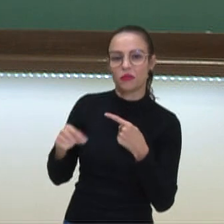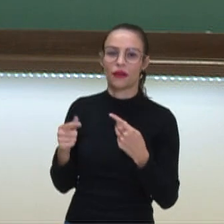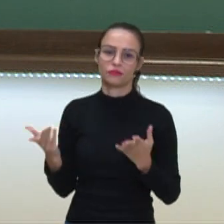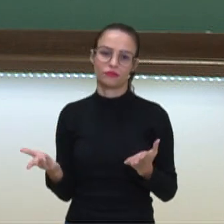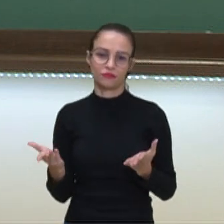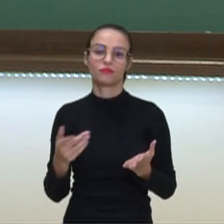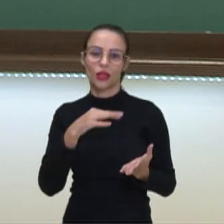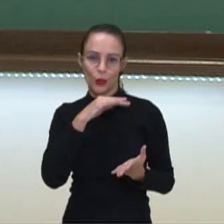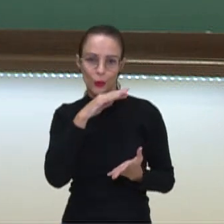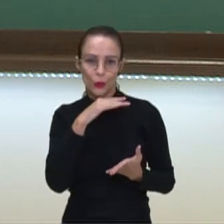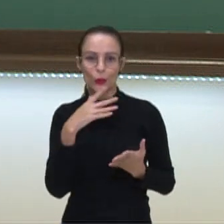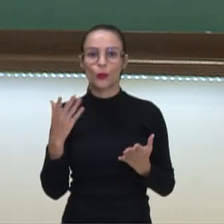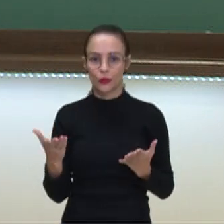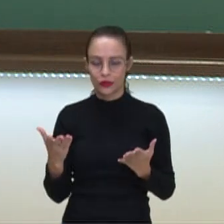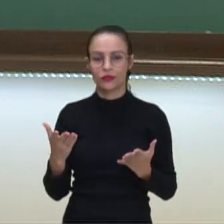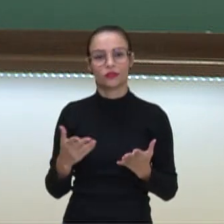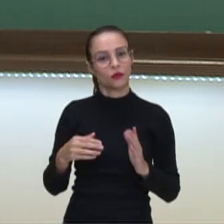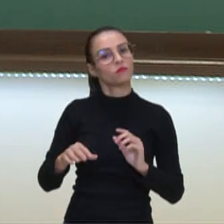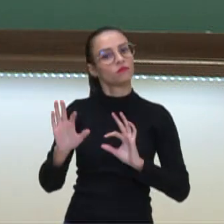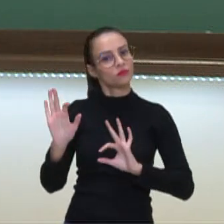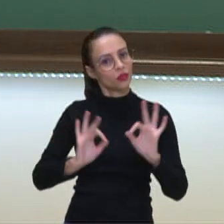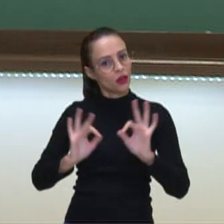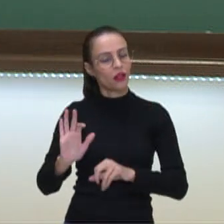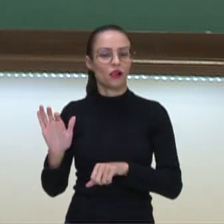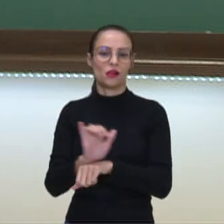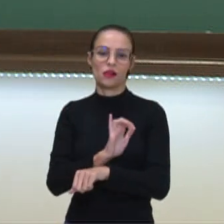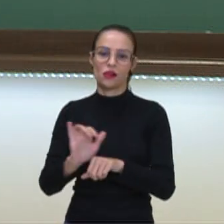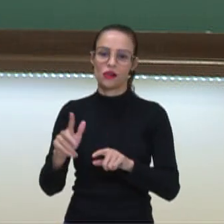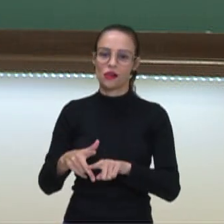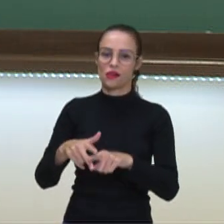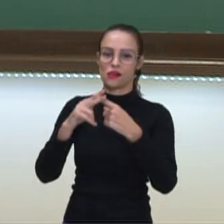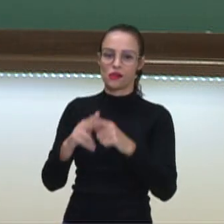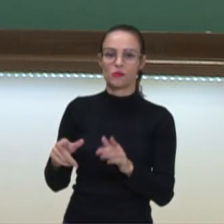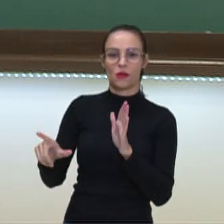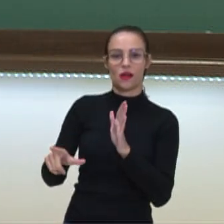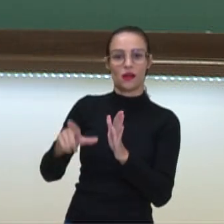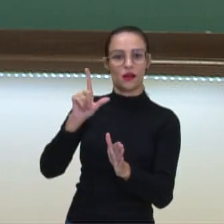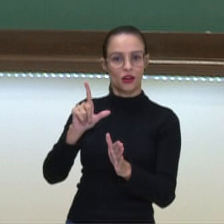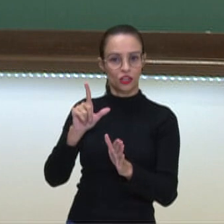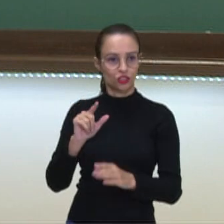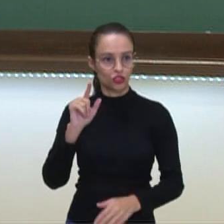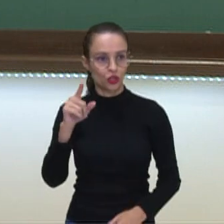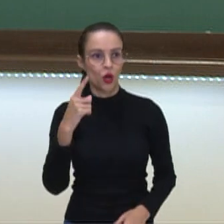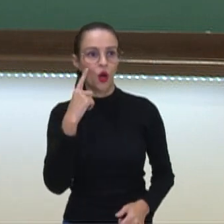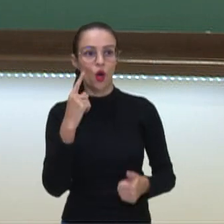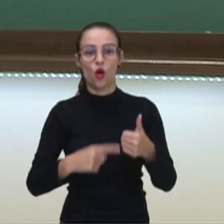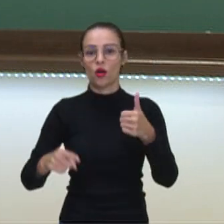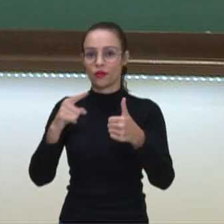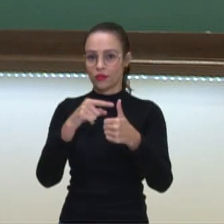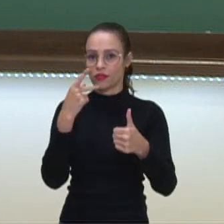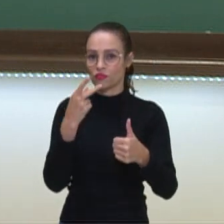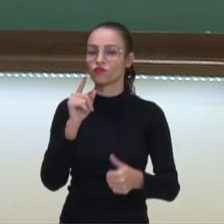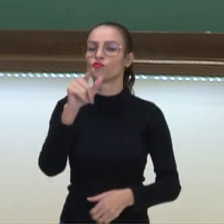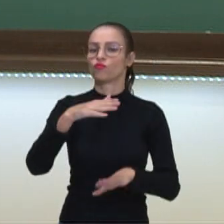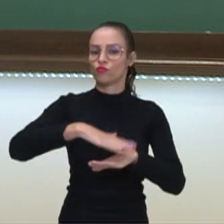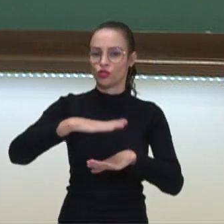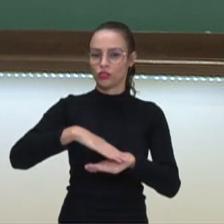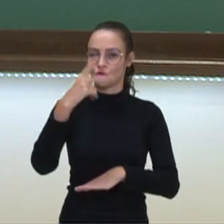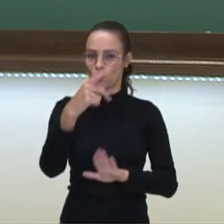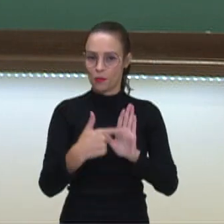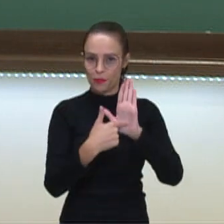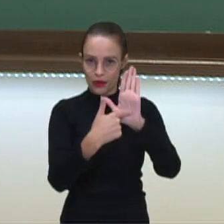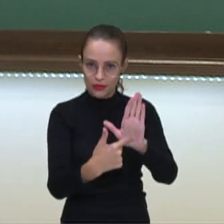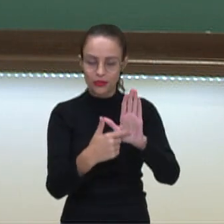ser reproduzida. Então vejam aí algumas técnicas que a gente tem. Quem diz, lembre-se de fazer a sua apresentação, a sua